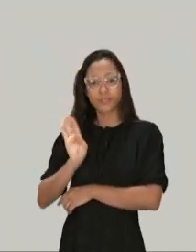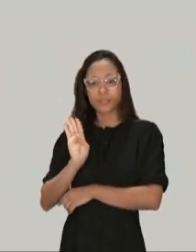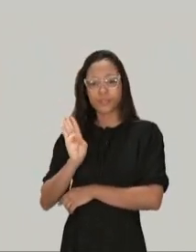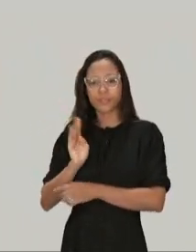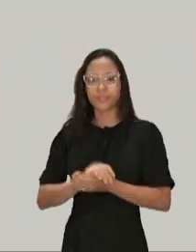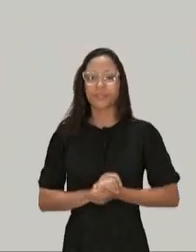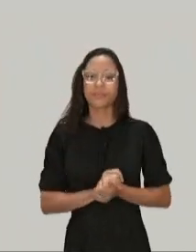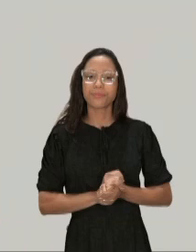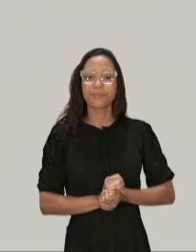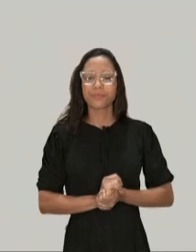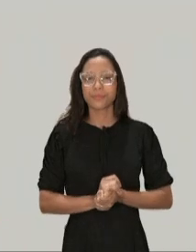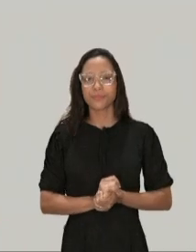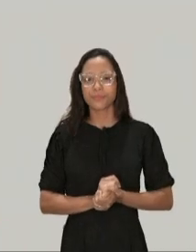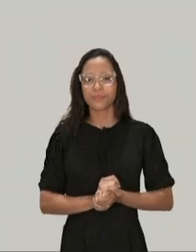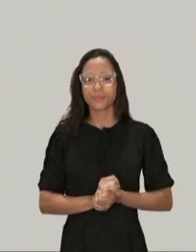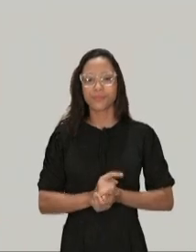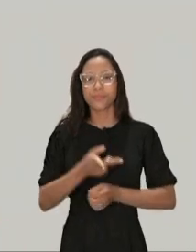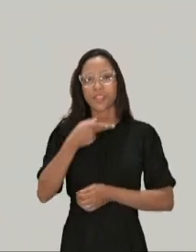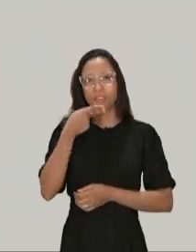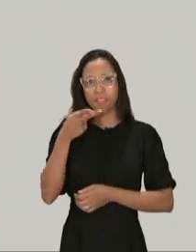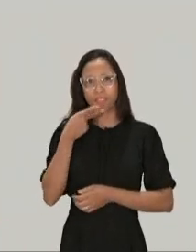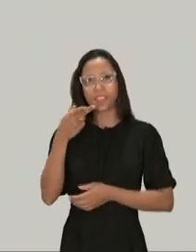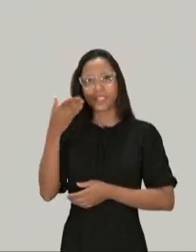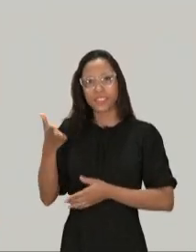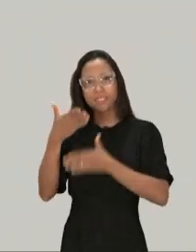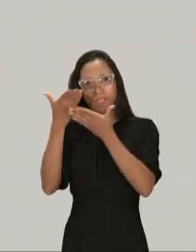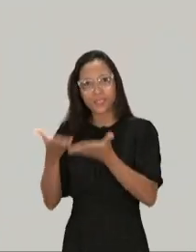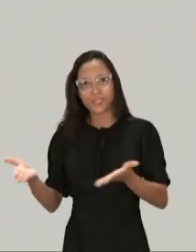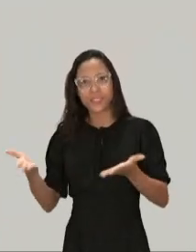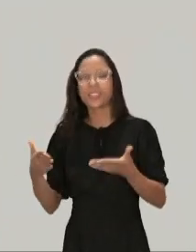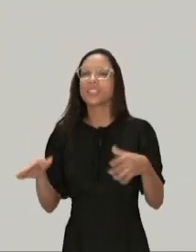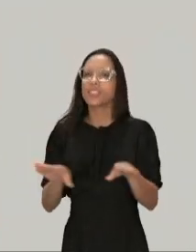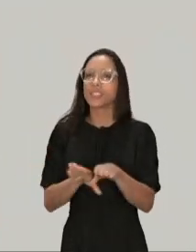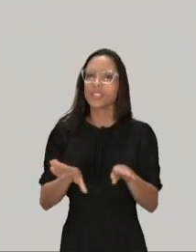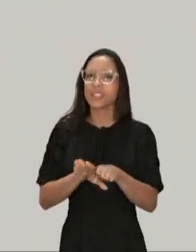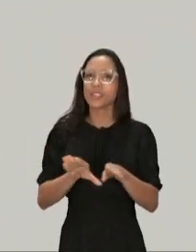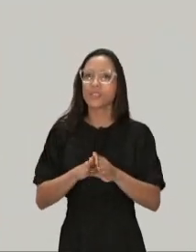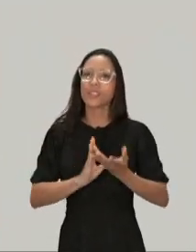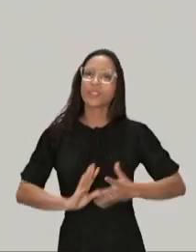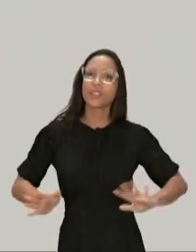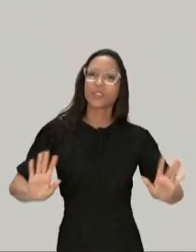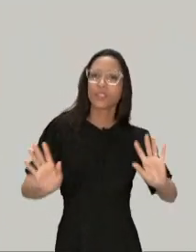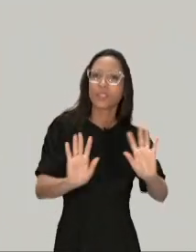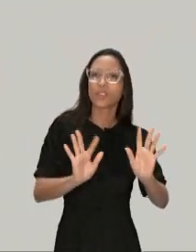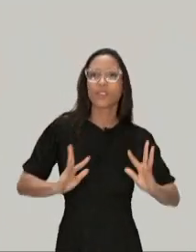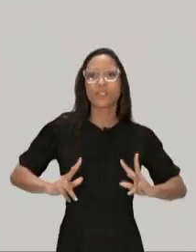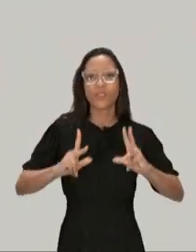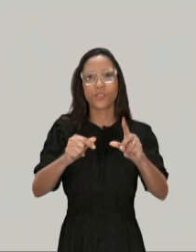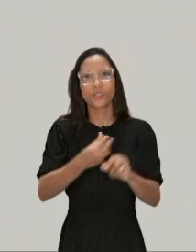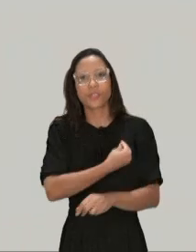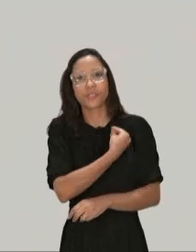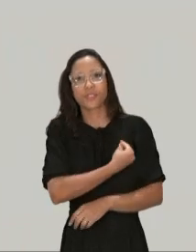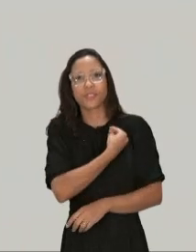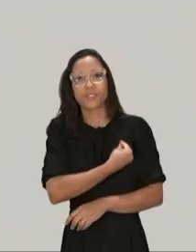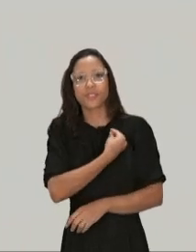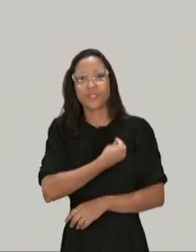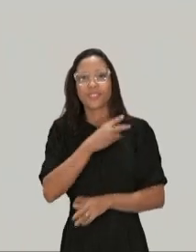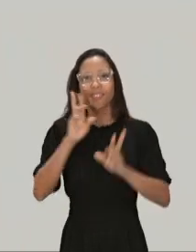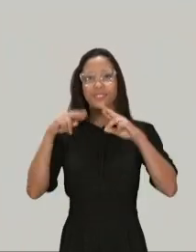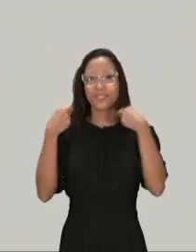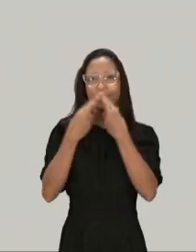Vossa Excelência, estendo meus cumprimentos às demais autoridades presentes nesta solenidade. Meus